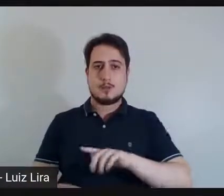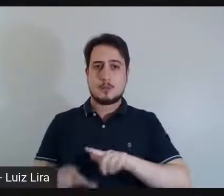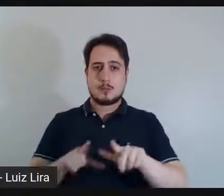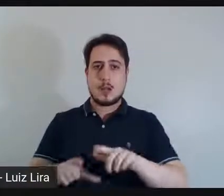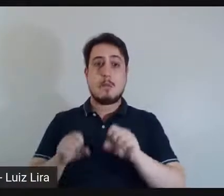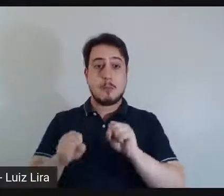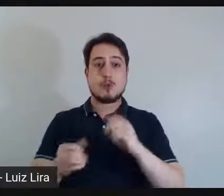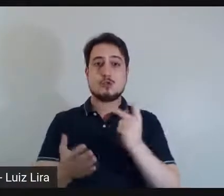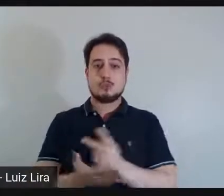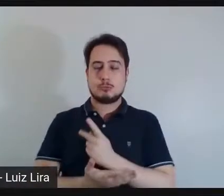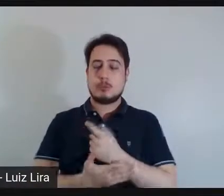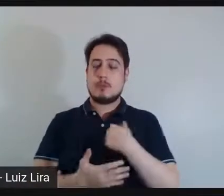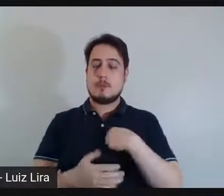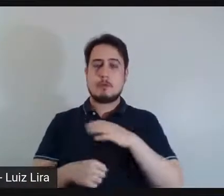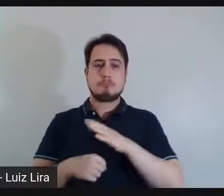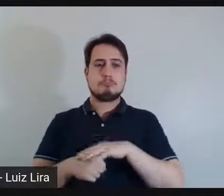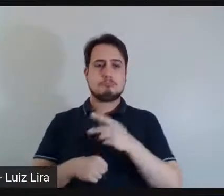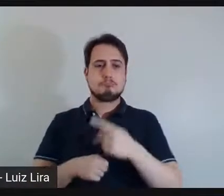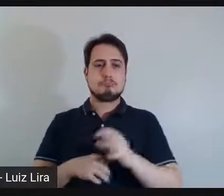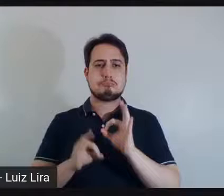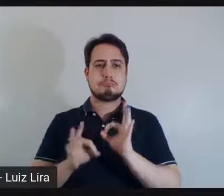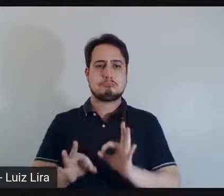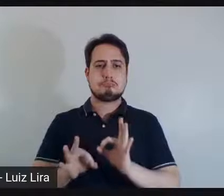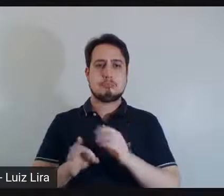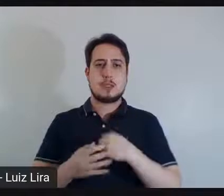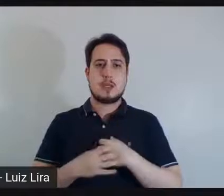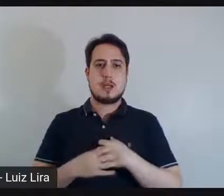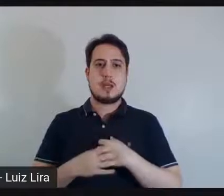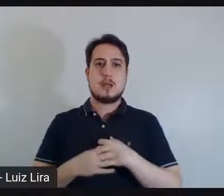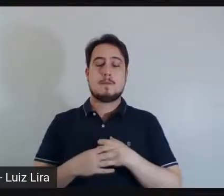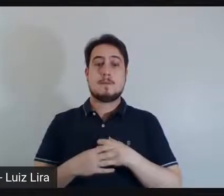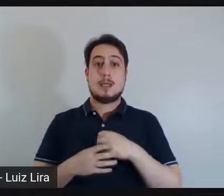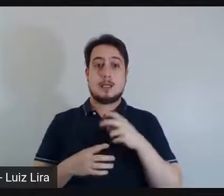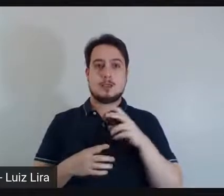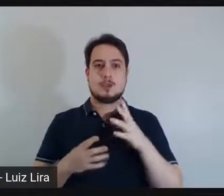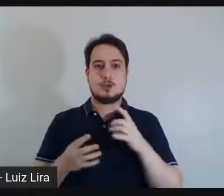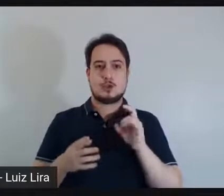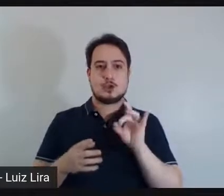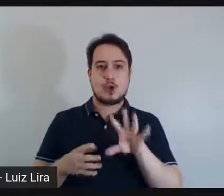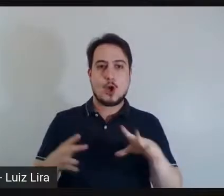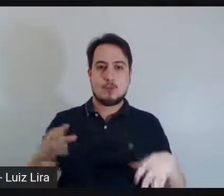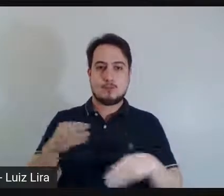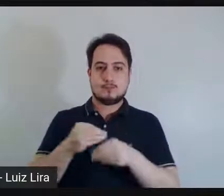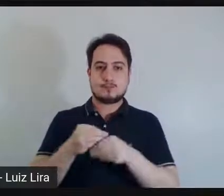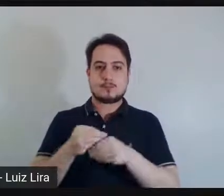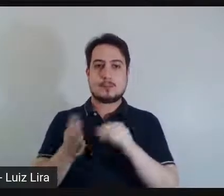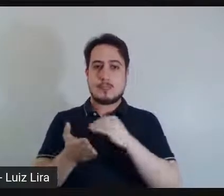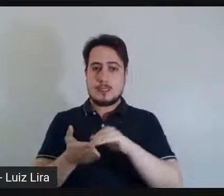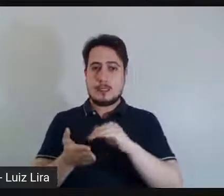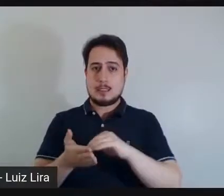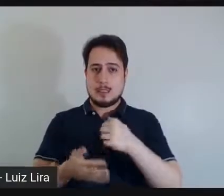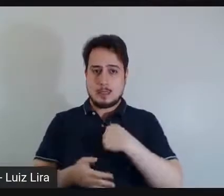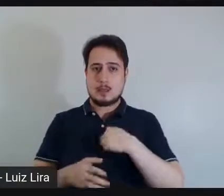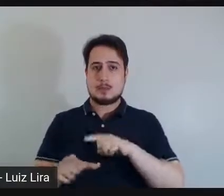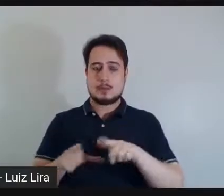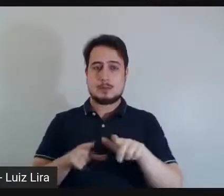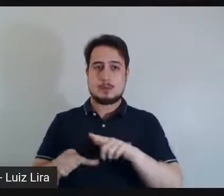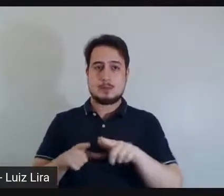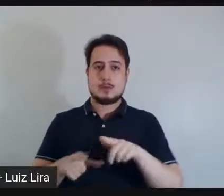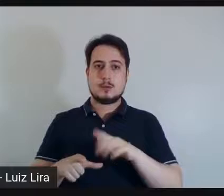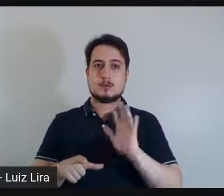acho bem viável. Esse levantamento, João, só te cortando, é da secretaria minha mesmo. Então, esse